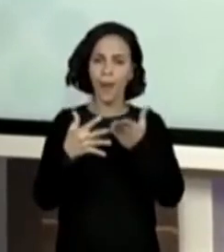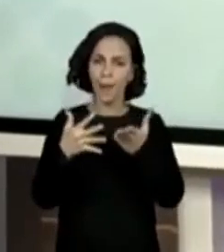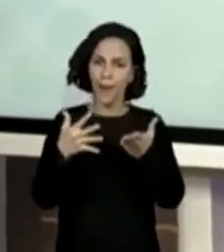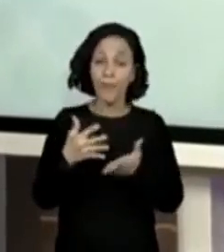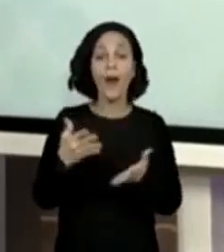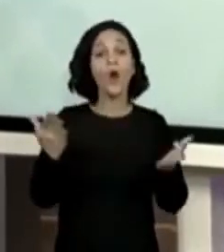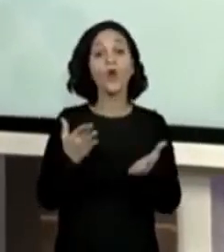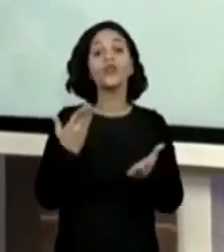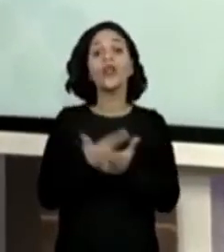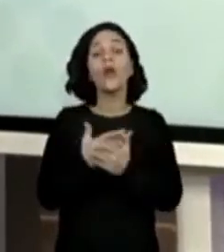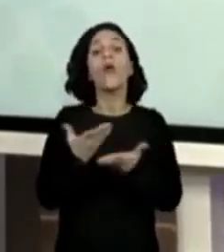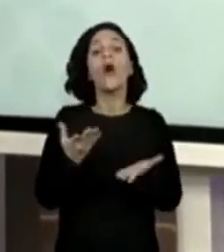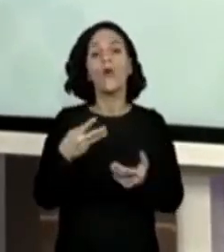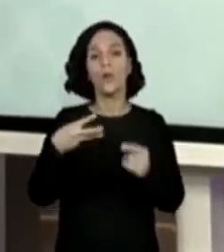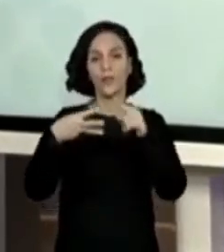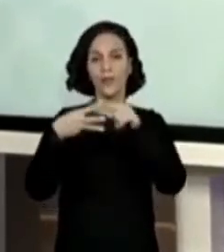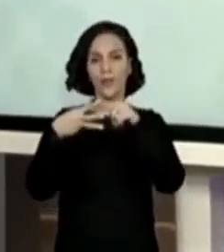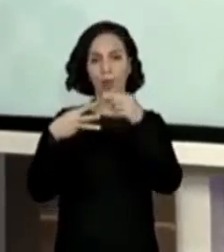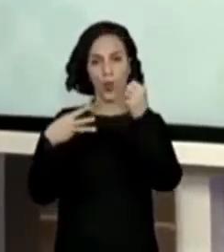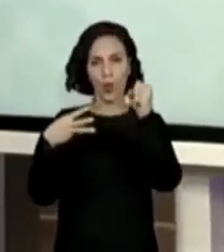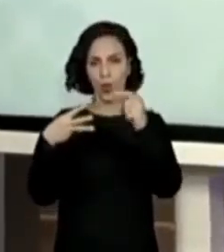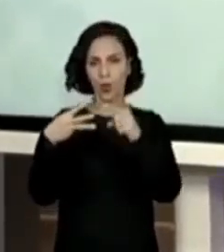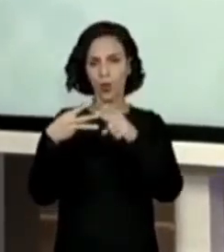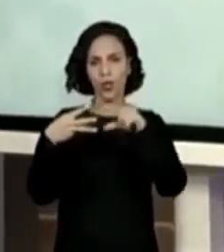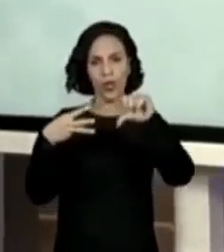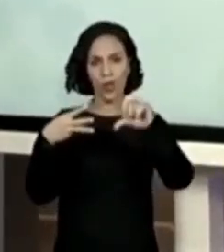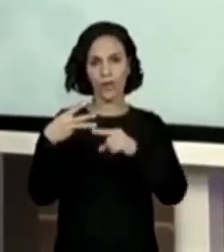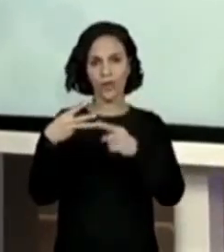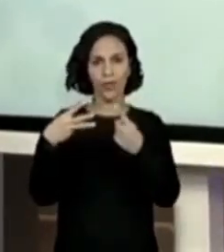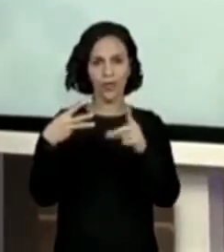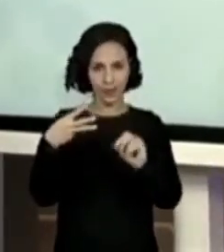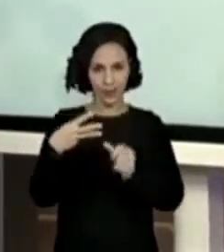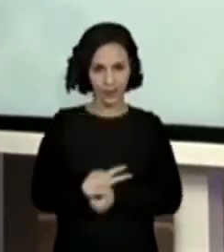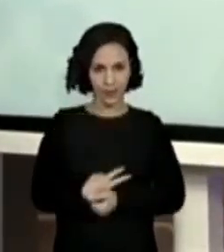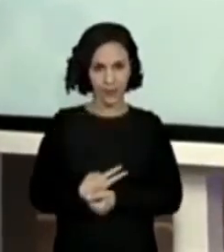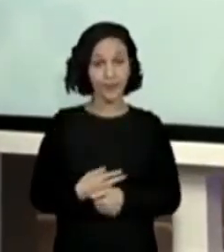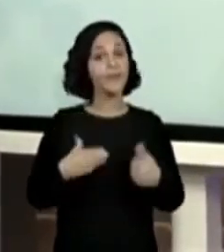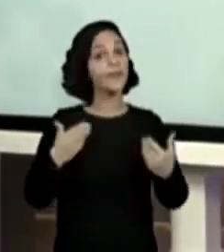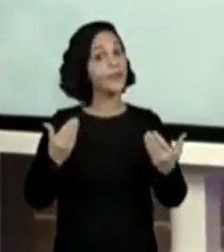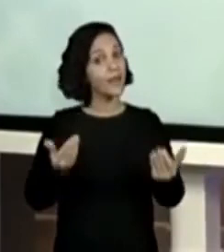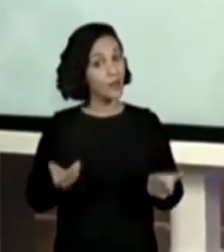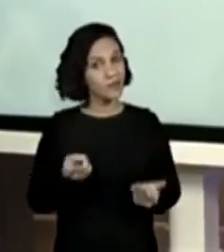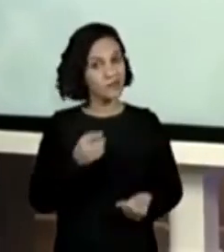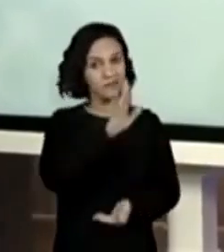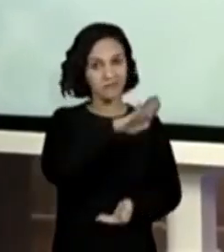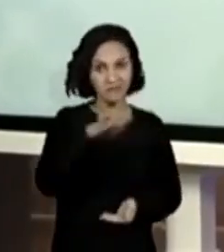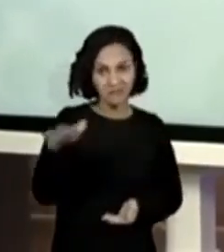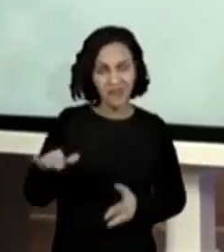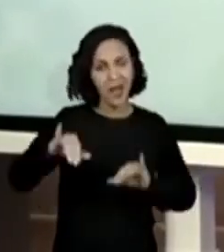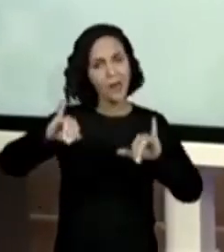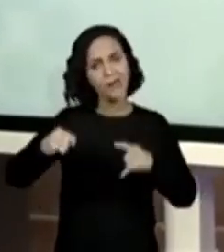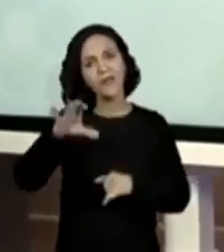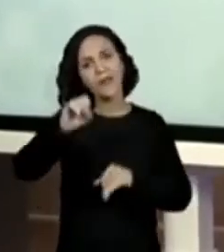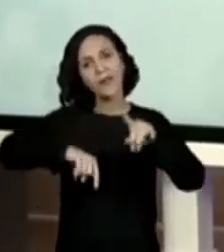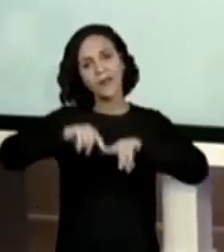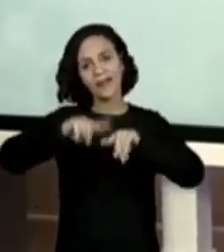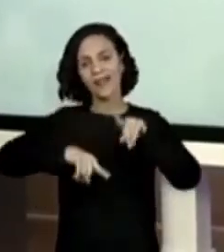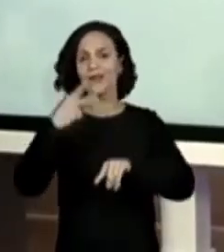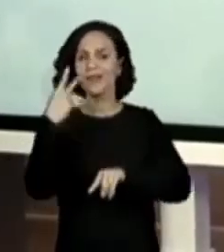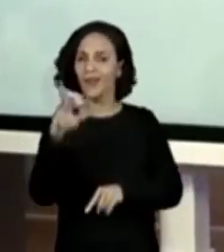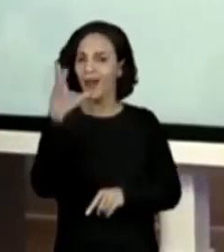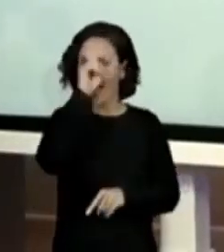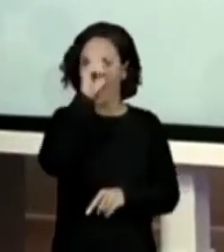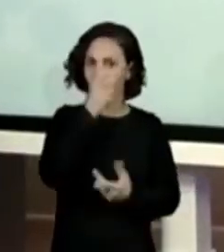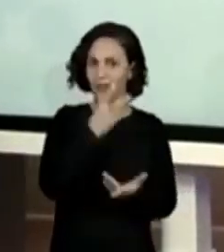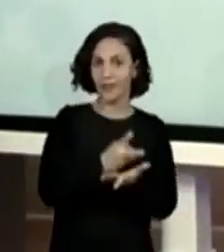as aulas 8, 9 e 10, tá bom? Então, criançada, separe aí o seu material do Aprender